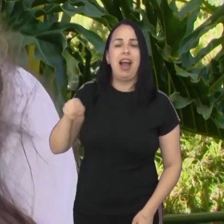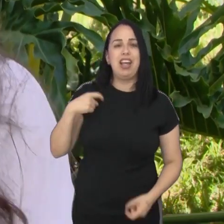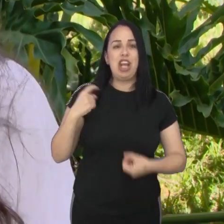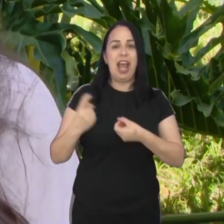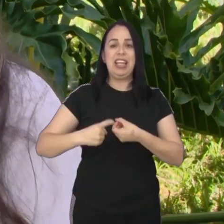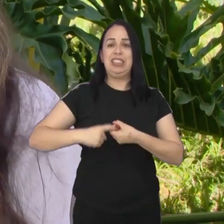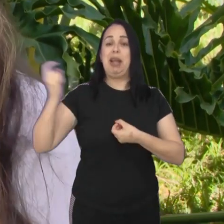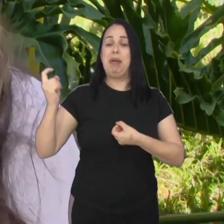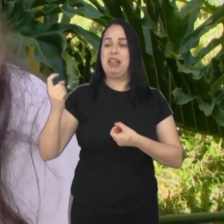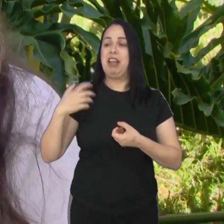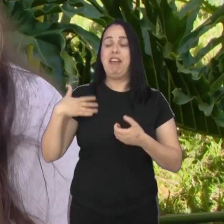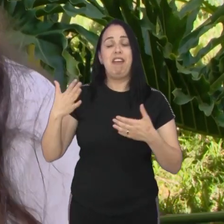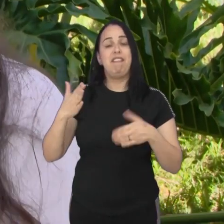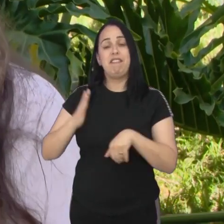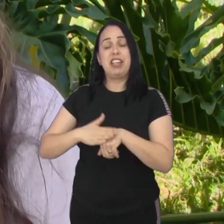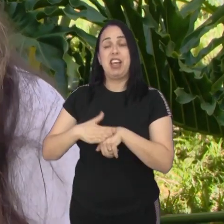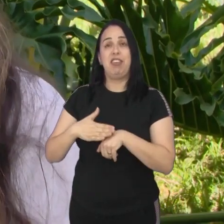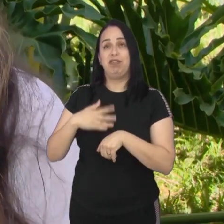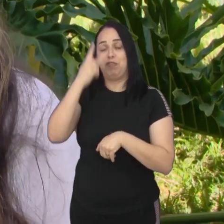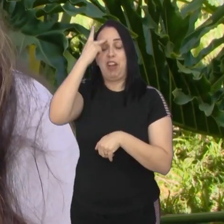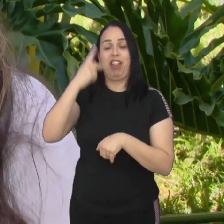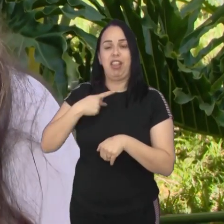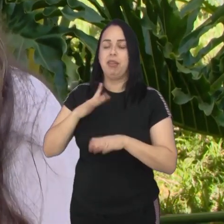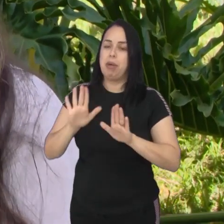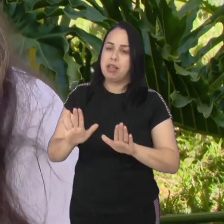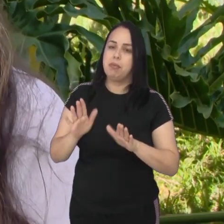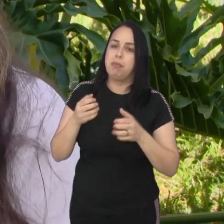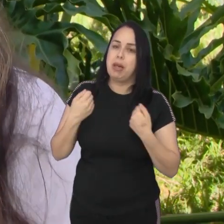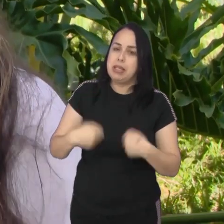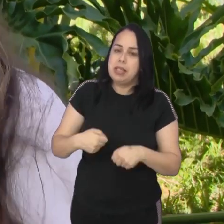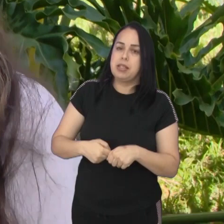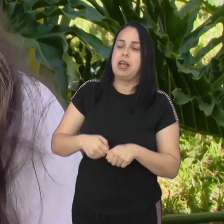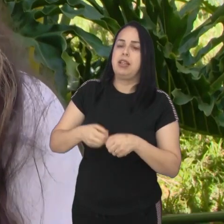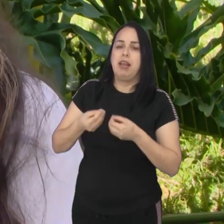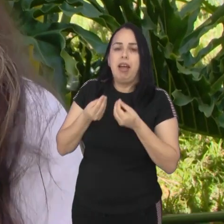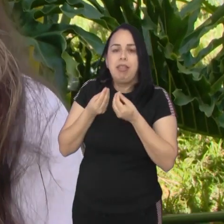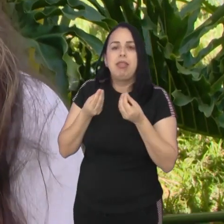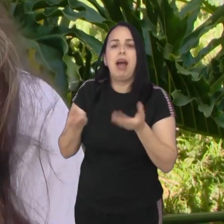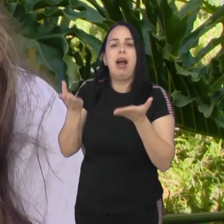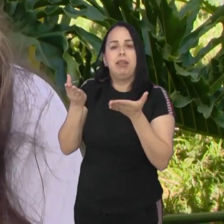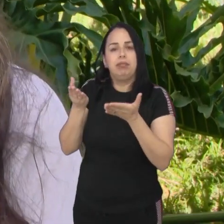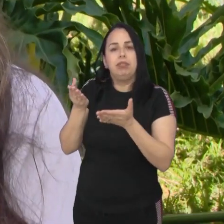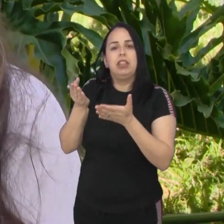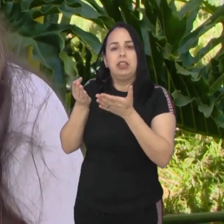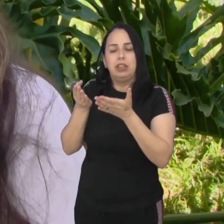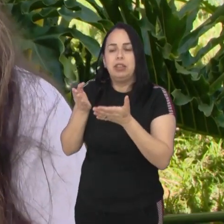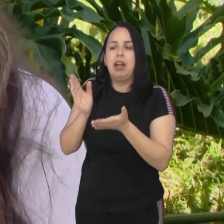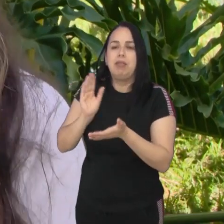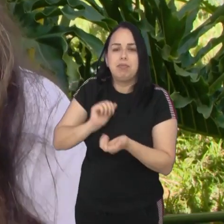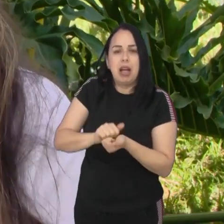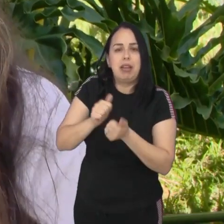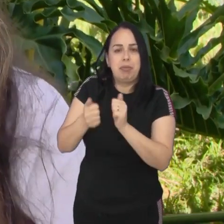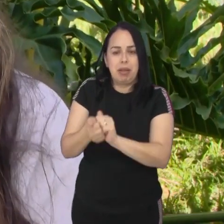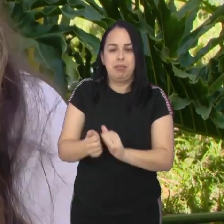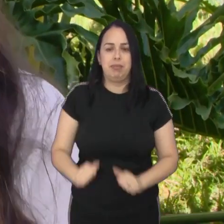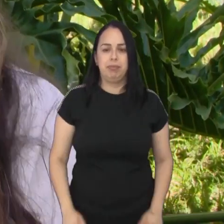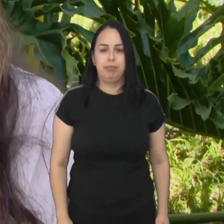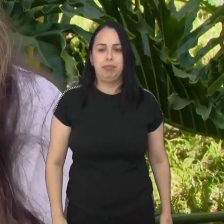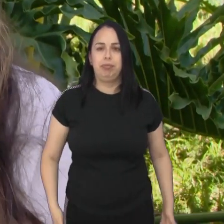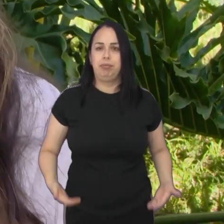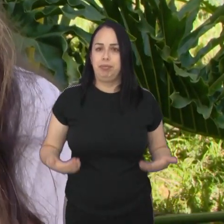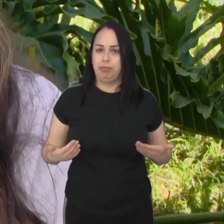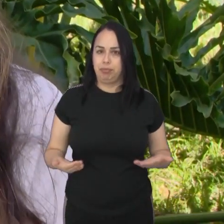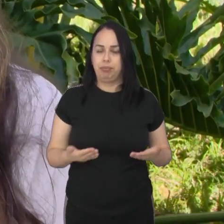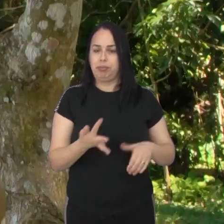adolescente, já tem uma independência, já faz o que quer, mas dentro de um possível precisa dar essa estrutura para eles, para que não seja muito agressivo e nem